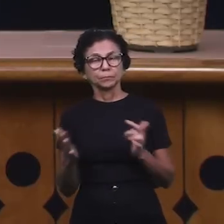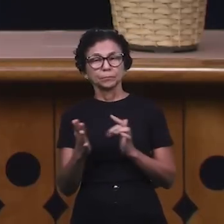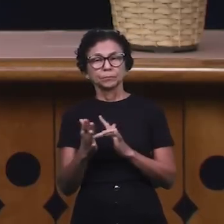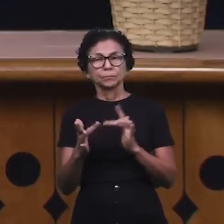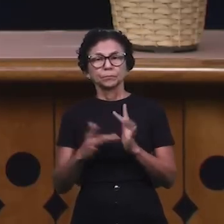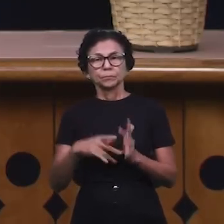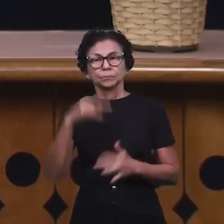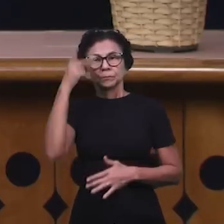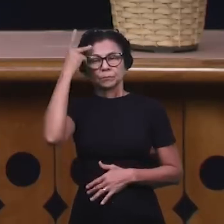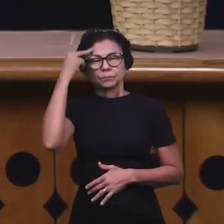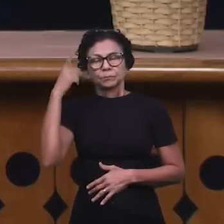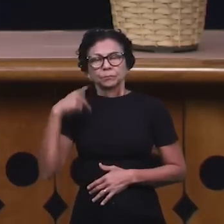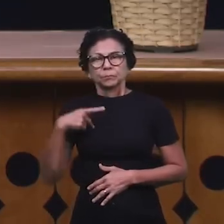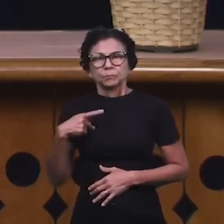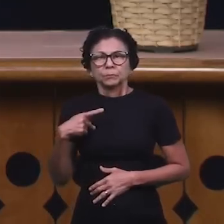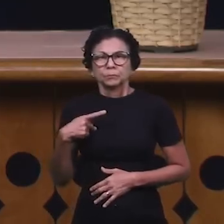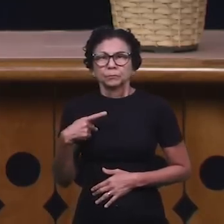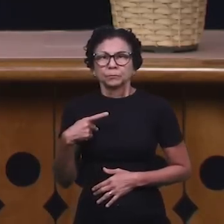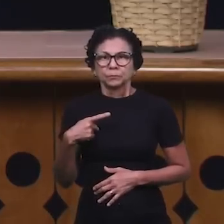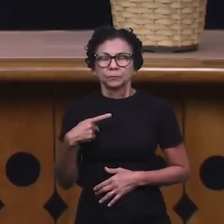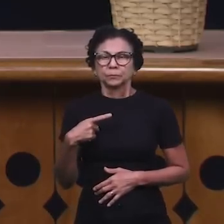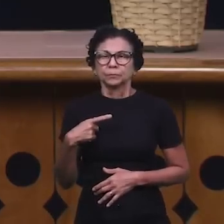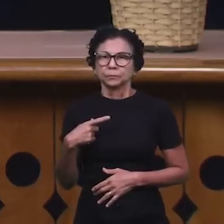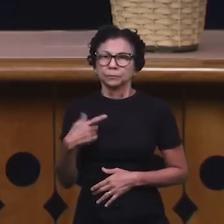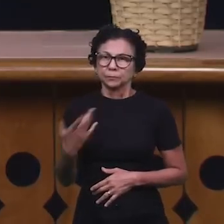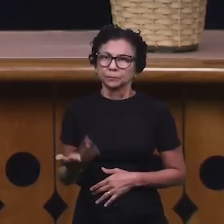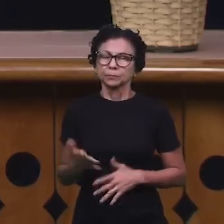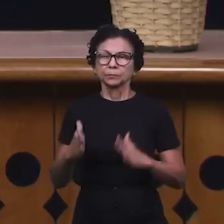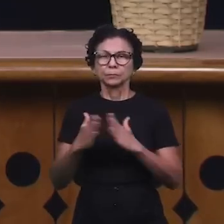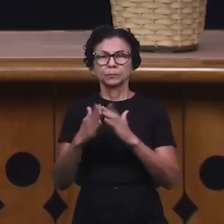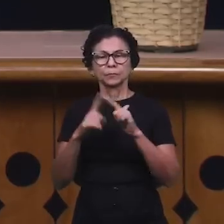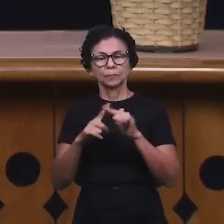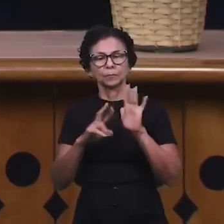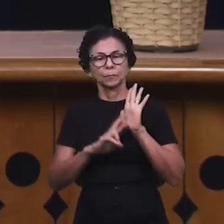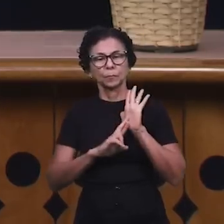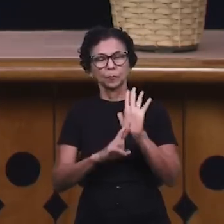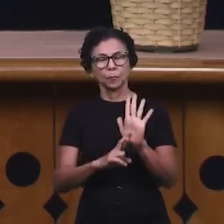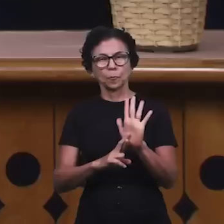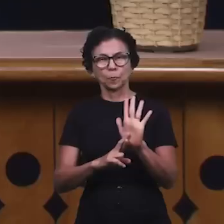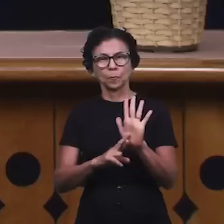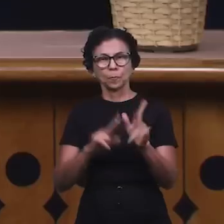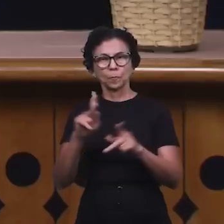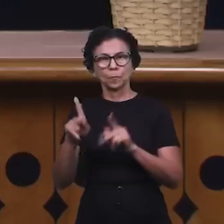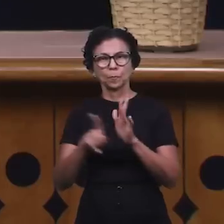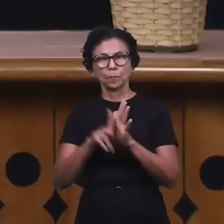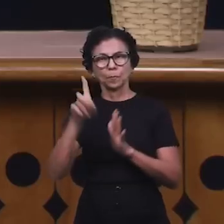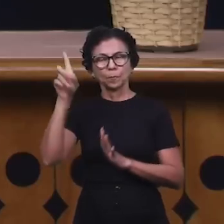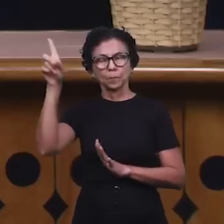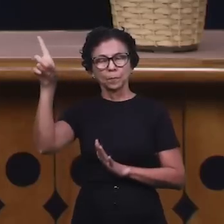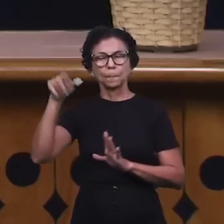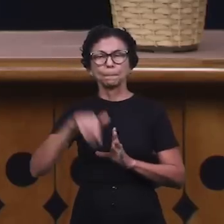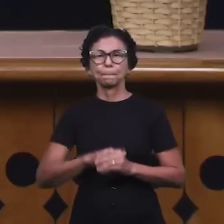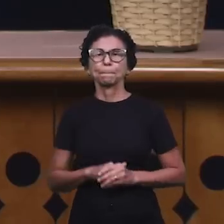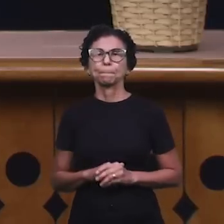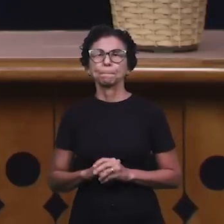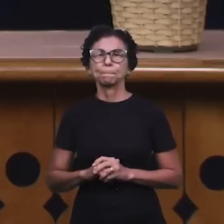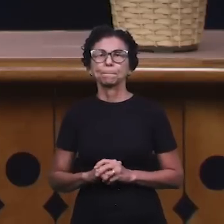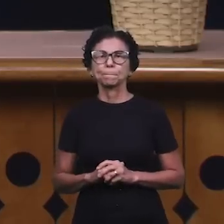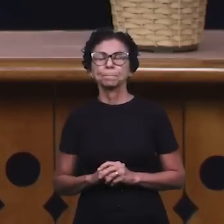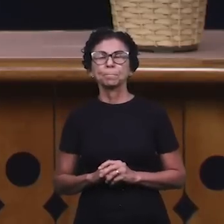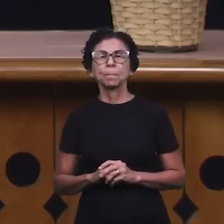quem representa o povo de Deus é a igreja. Ou seja, a igreja está no plano profético de Deus. Próximo